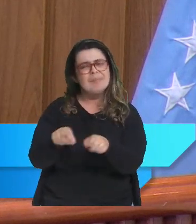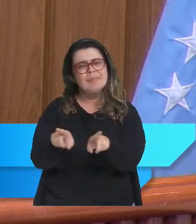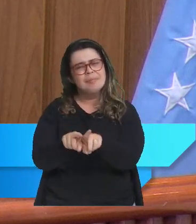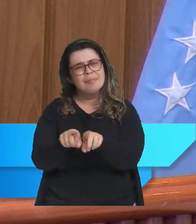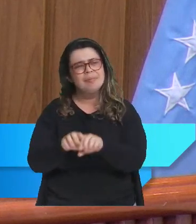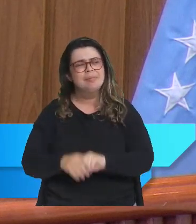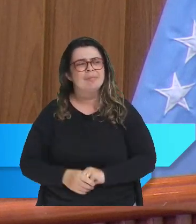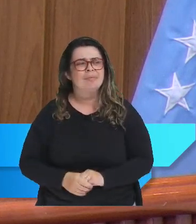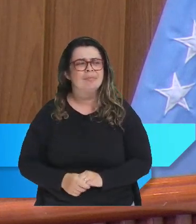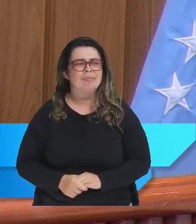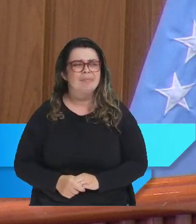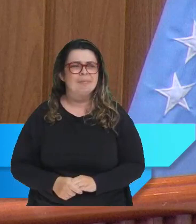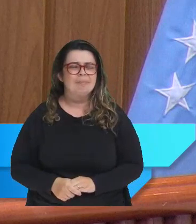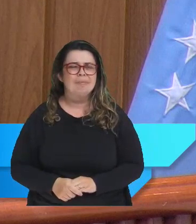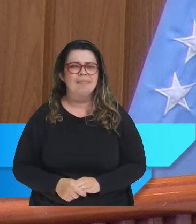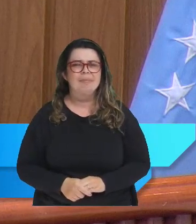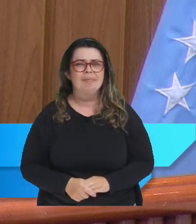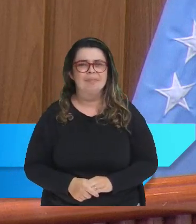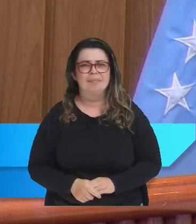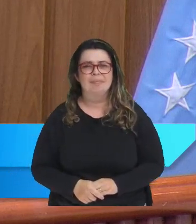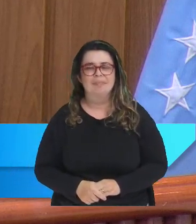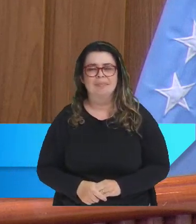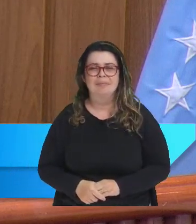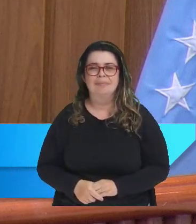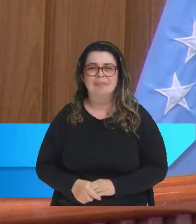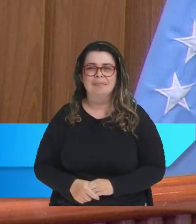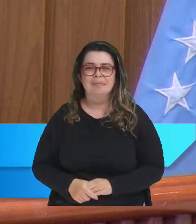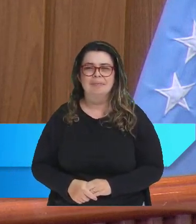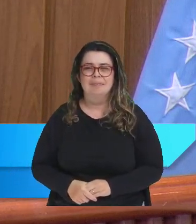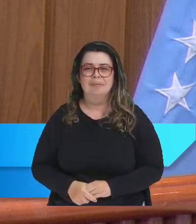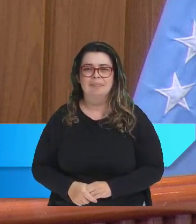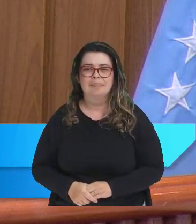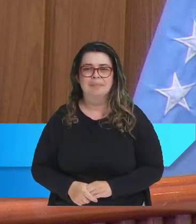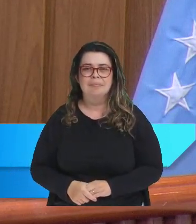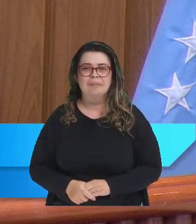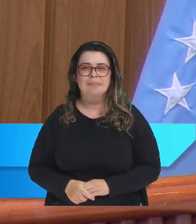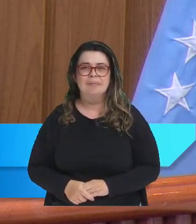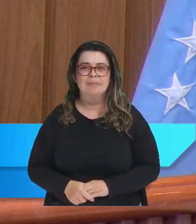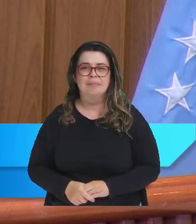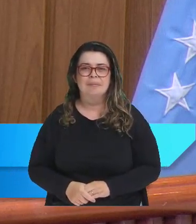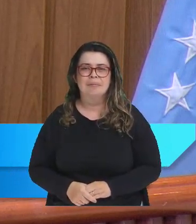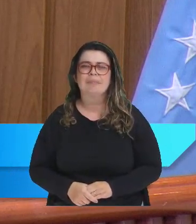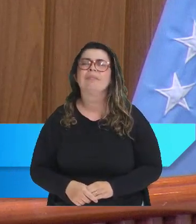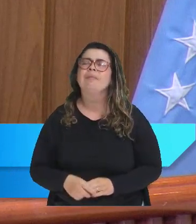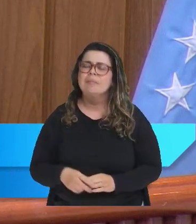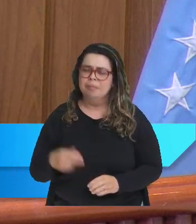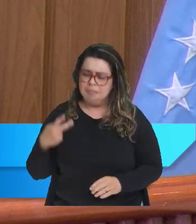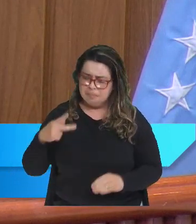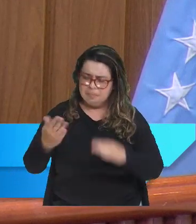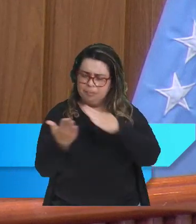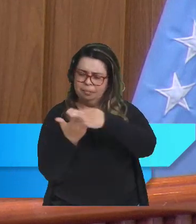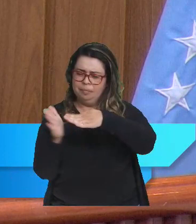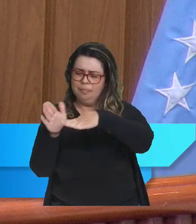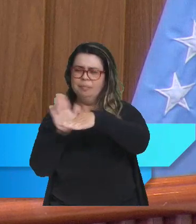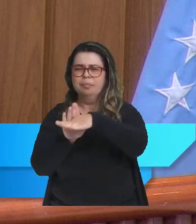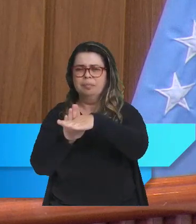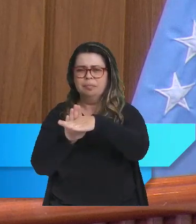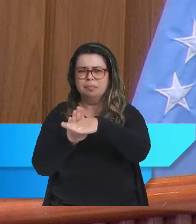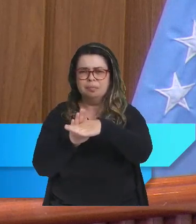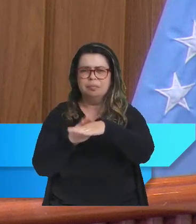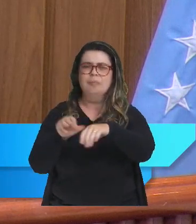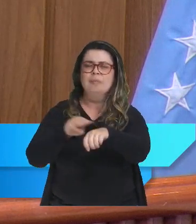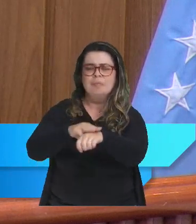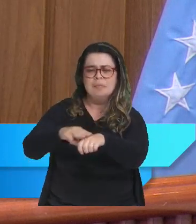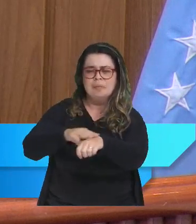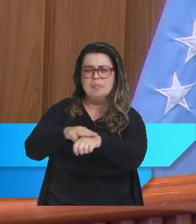vereador Rogério, e assim o fizemos. Fomos nos bairros, nos apresentamos, coloquei